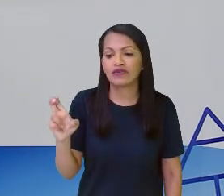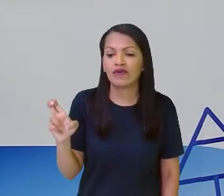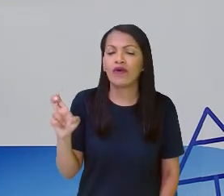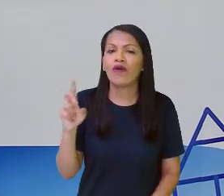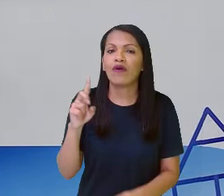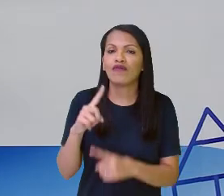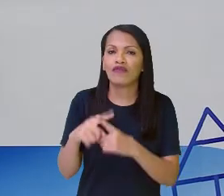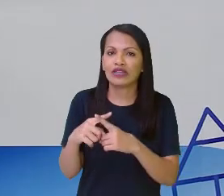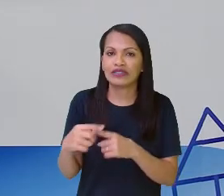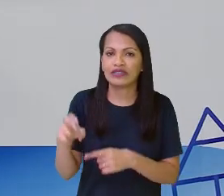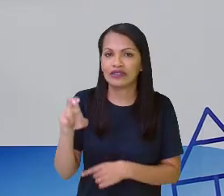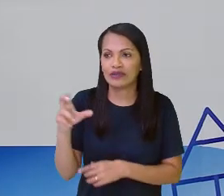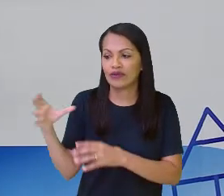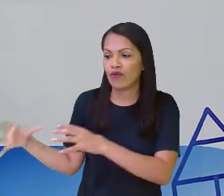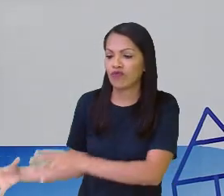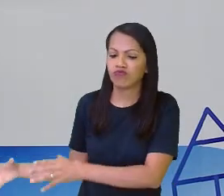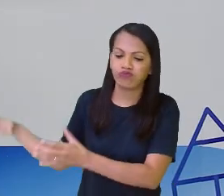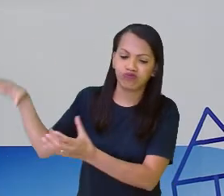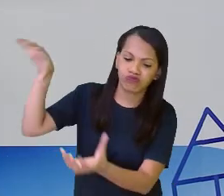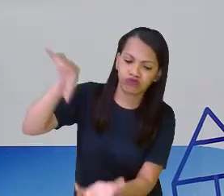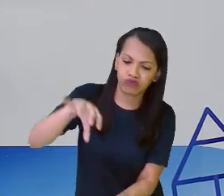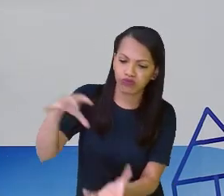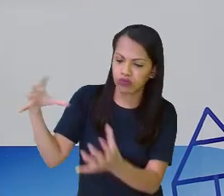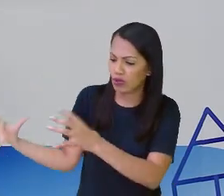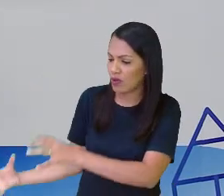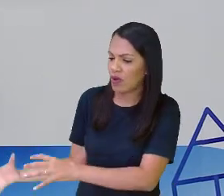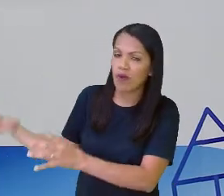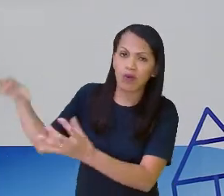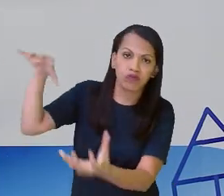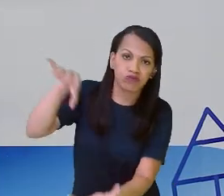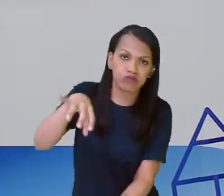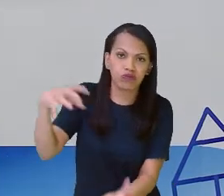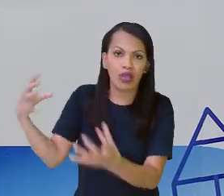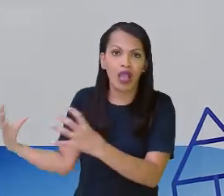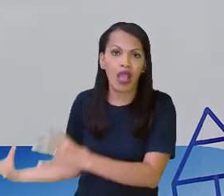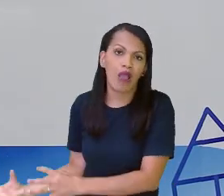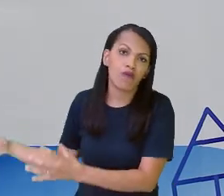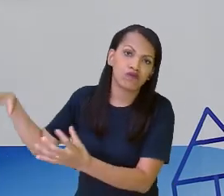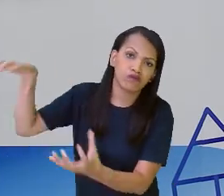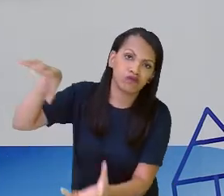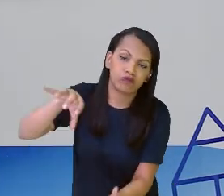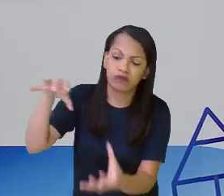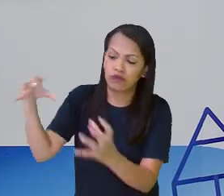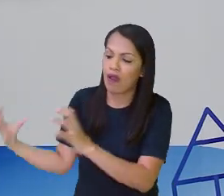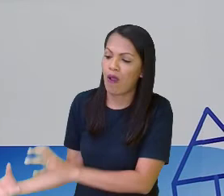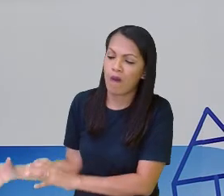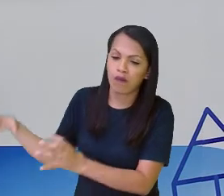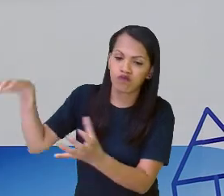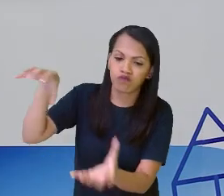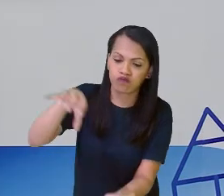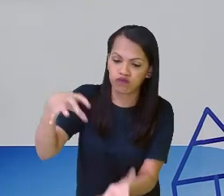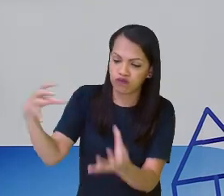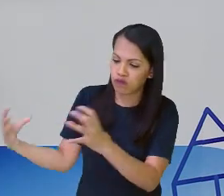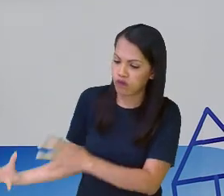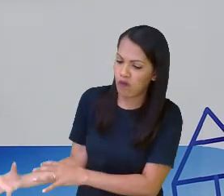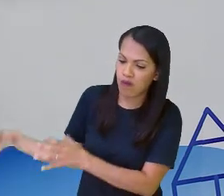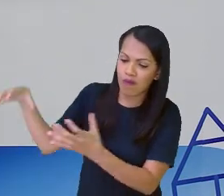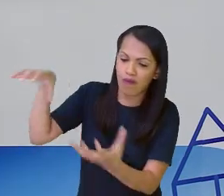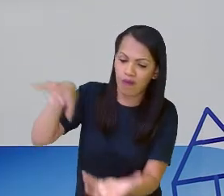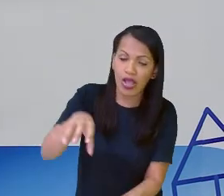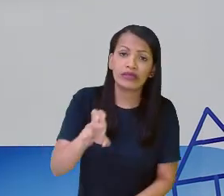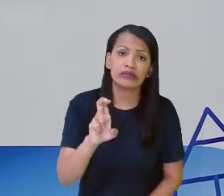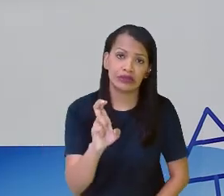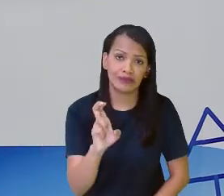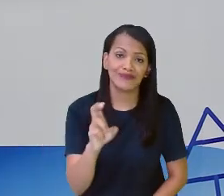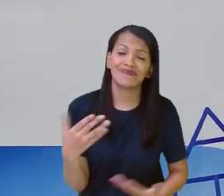1, 2, 3, 4, 5. Beleza? Eu já aproveito para agradecer